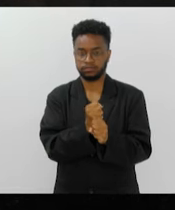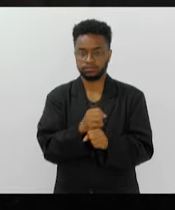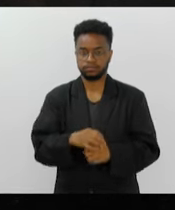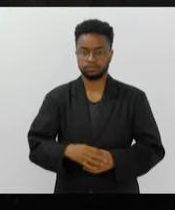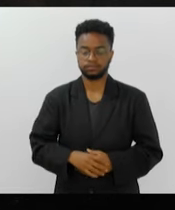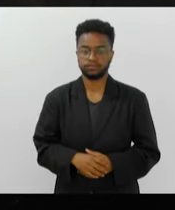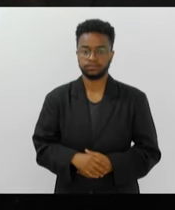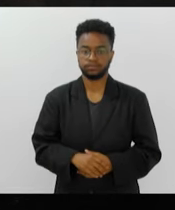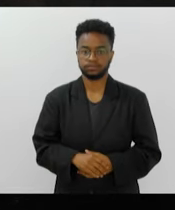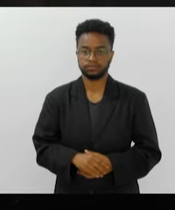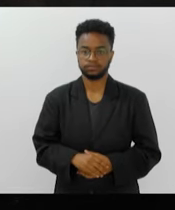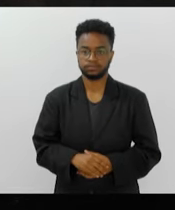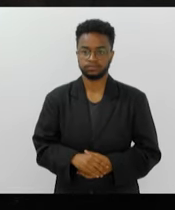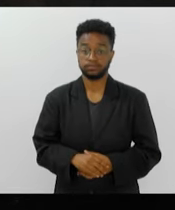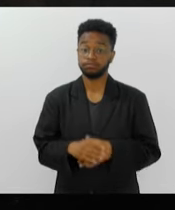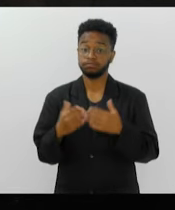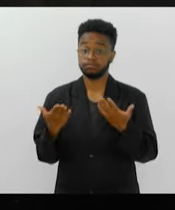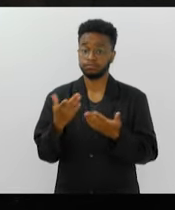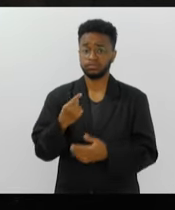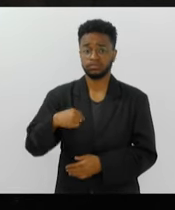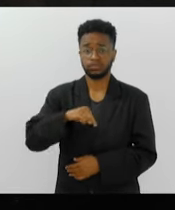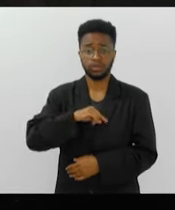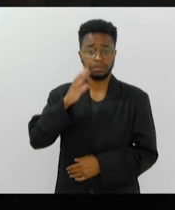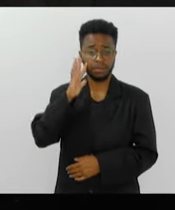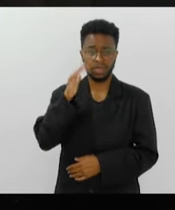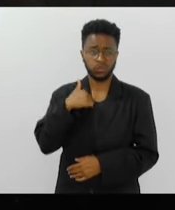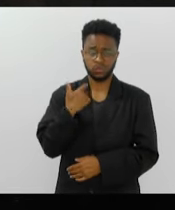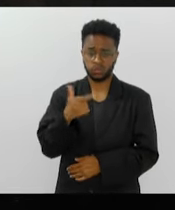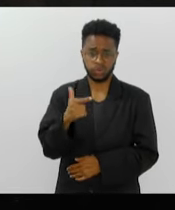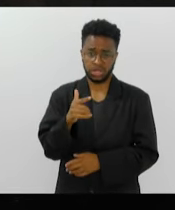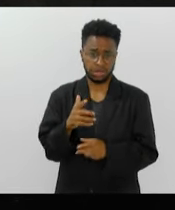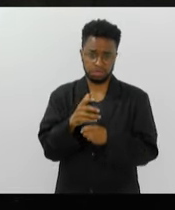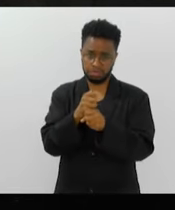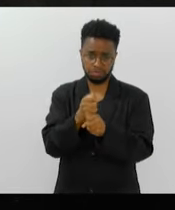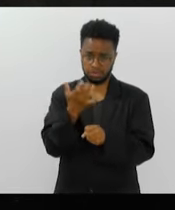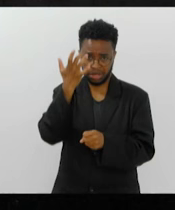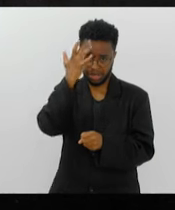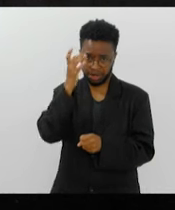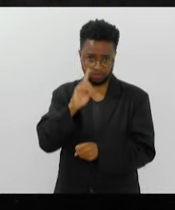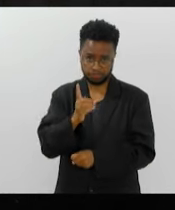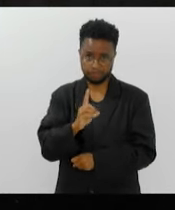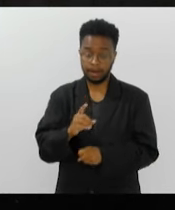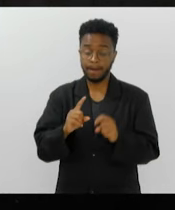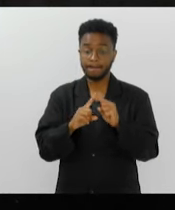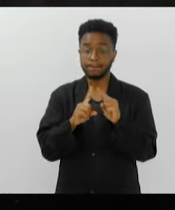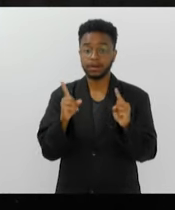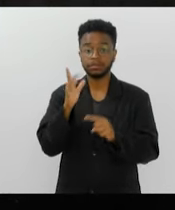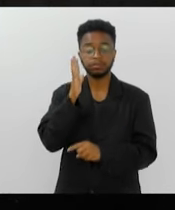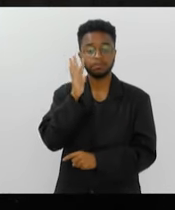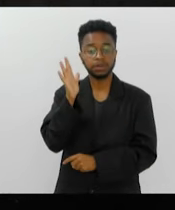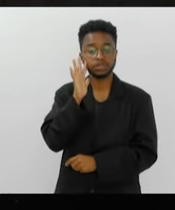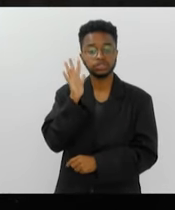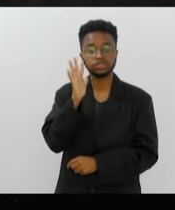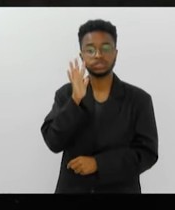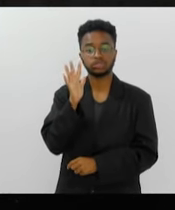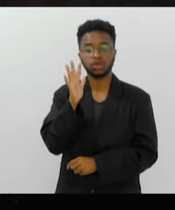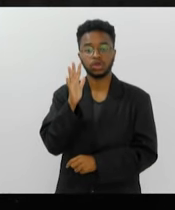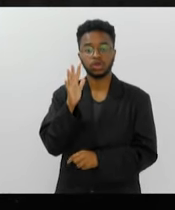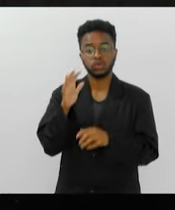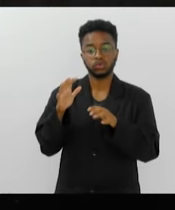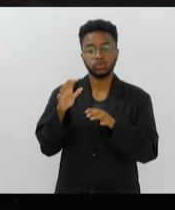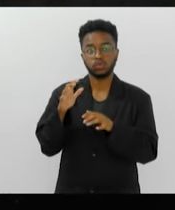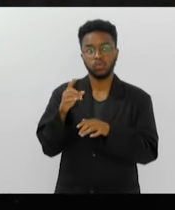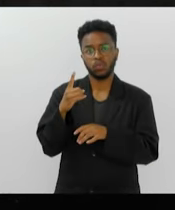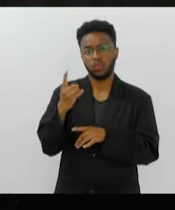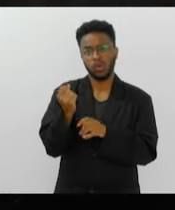ano imaginemos eu não tenho os números dec mas que a chuva